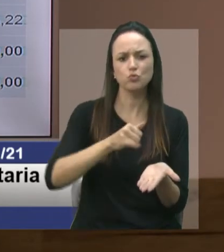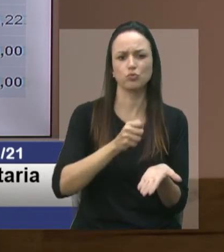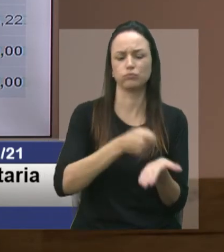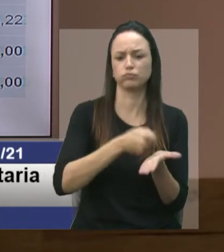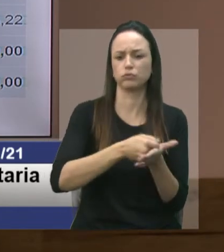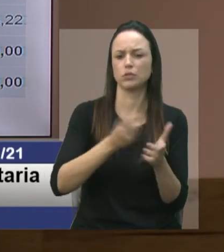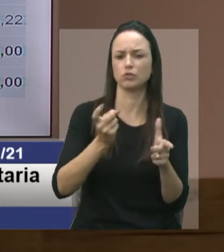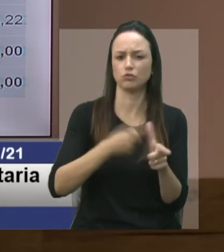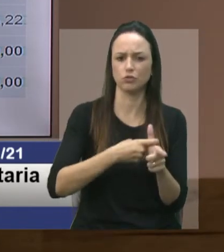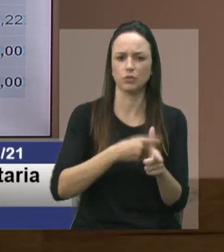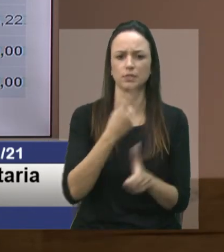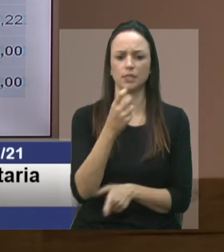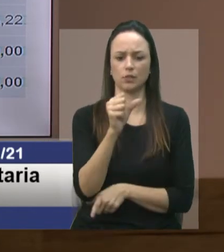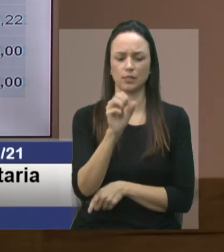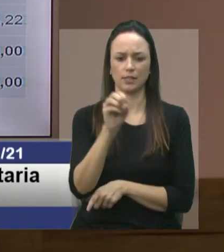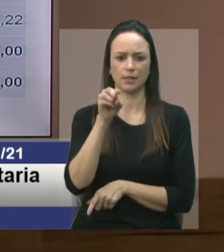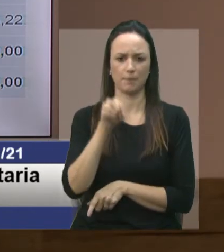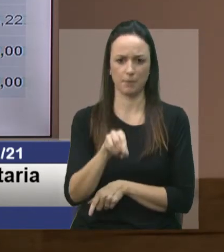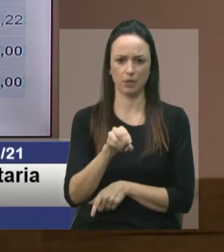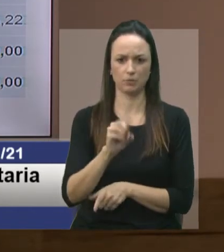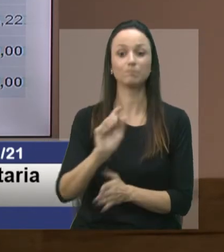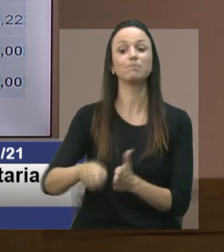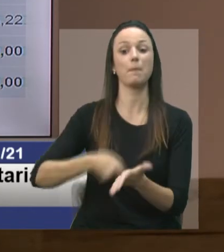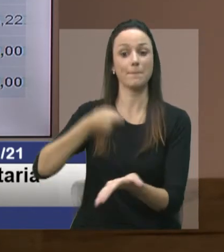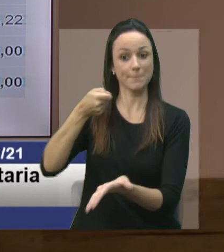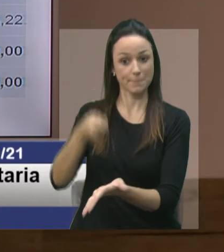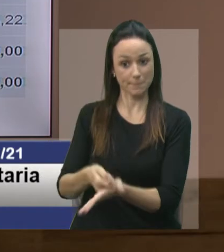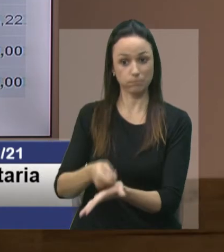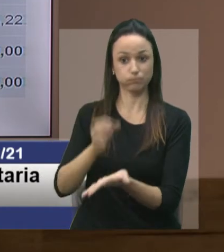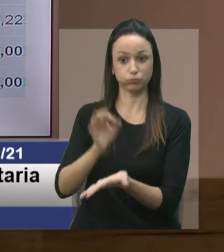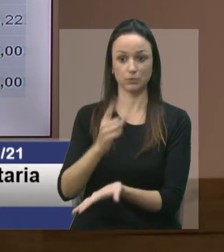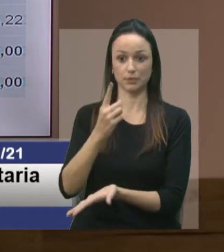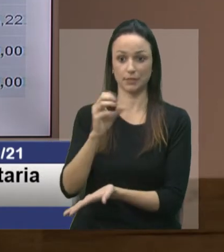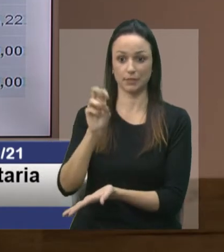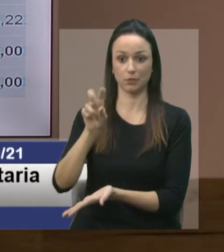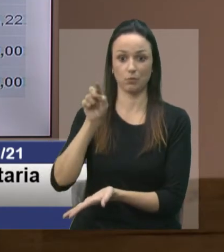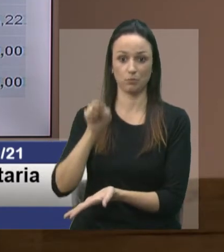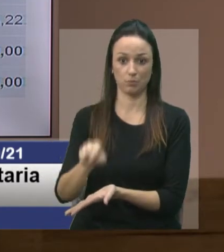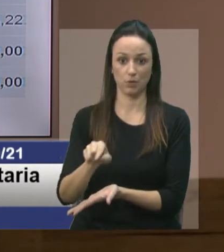dívida, R$ 180.000. Despesa liquidada, R$